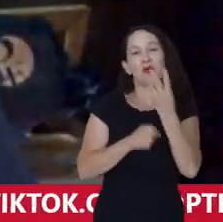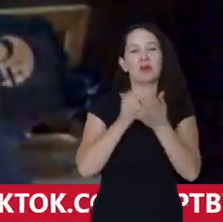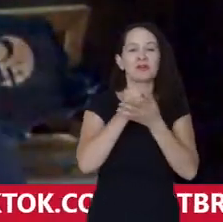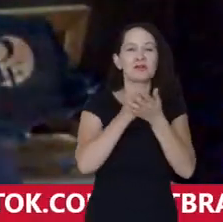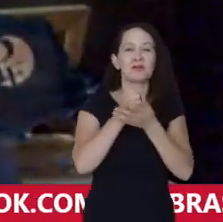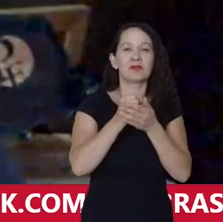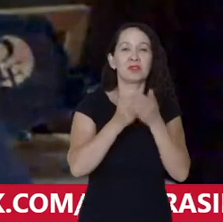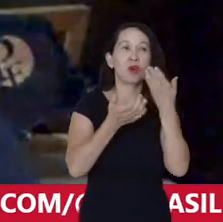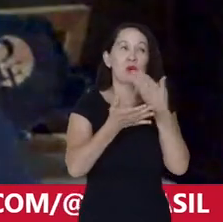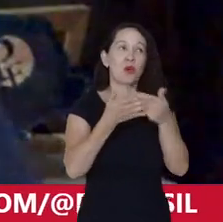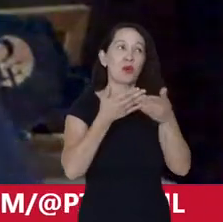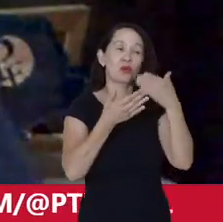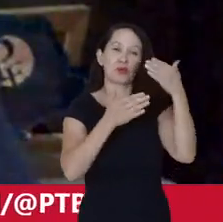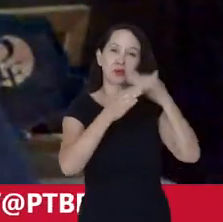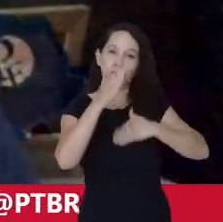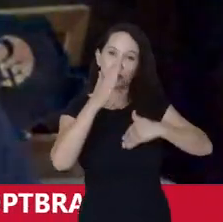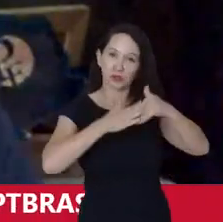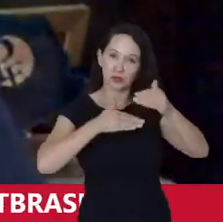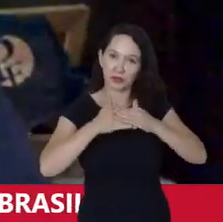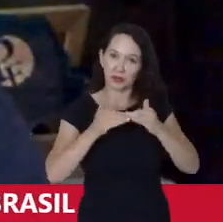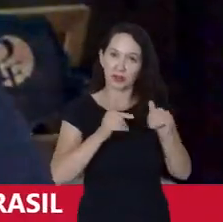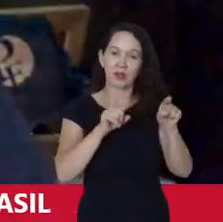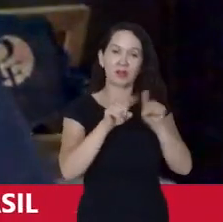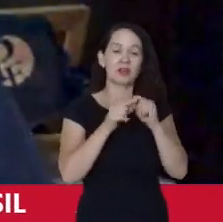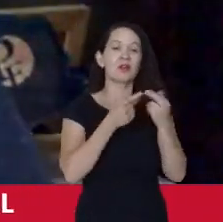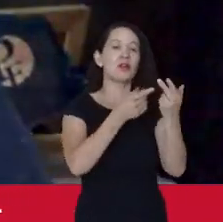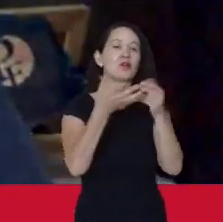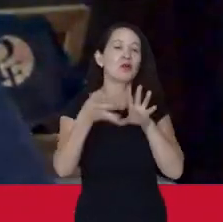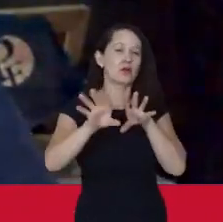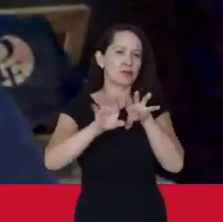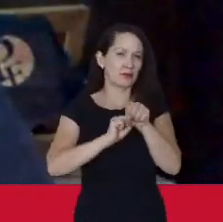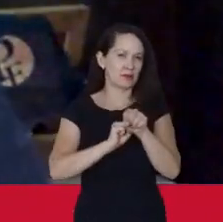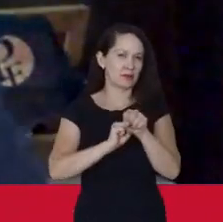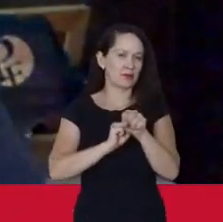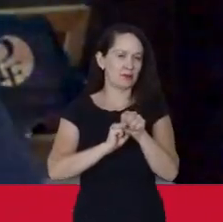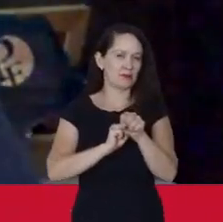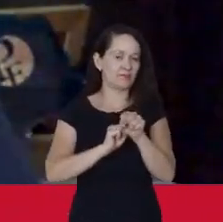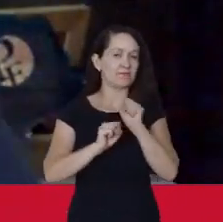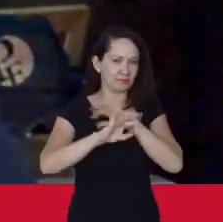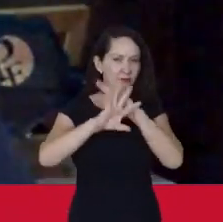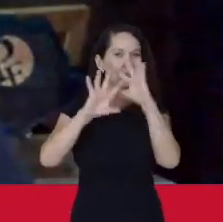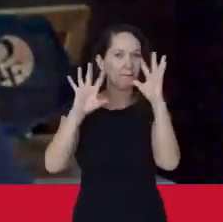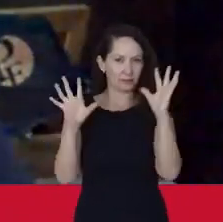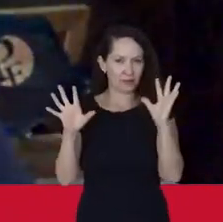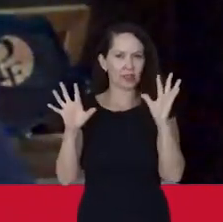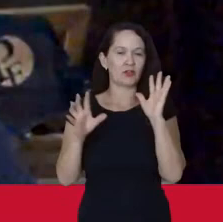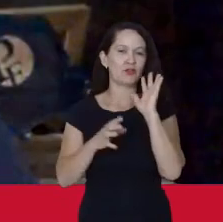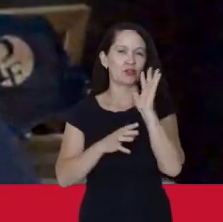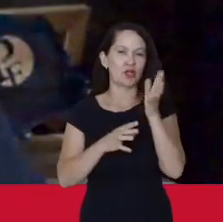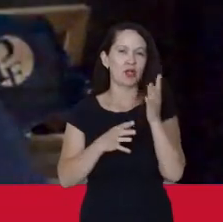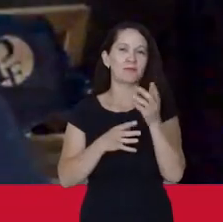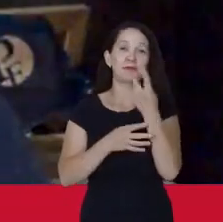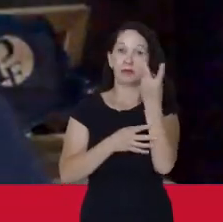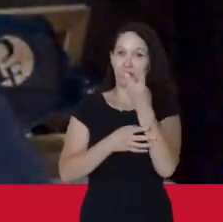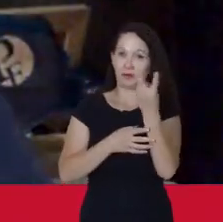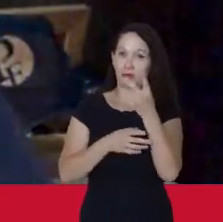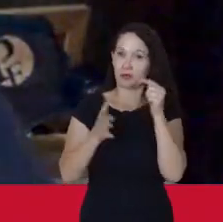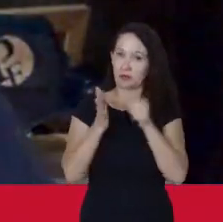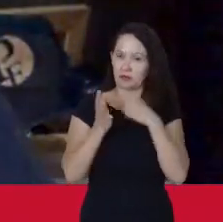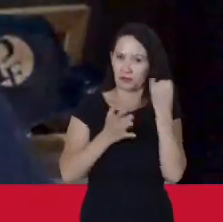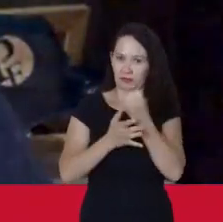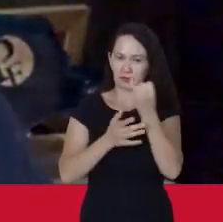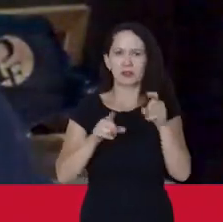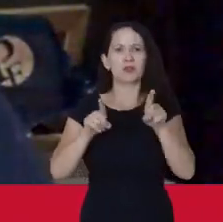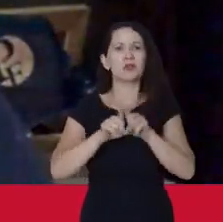que qualquer outro profissional com o mesmo nível de formação. Acho que esclarecido essas duas coisas,